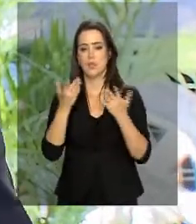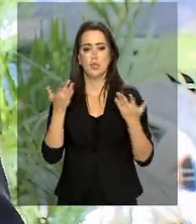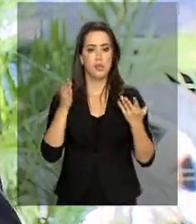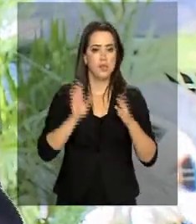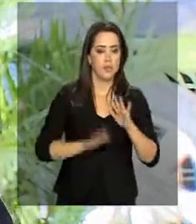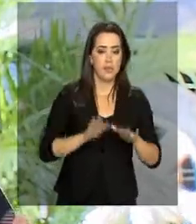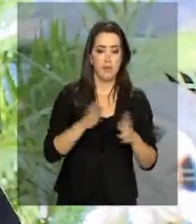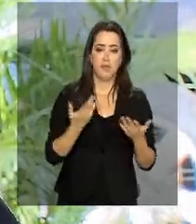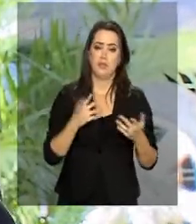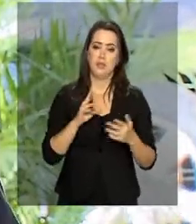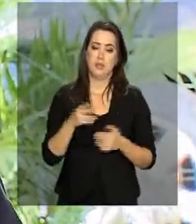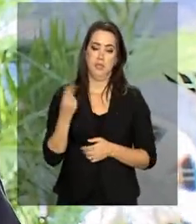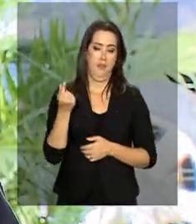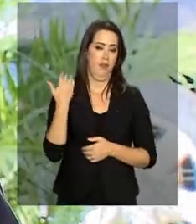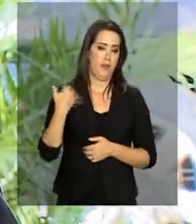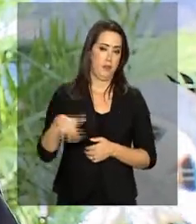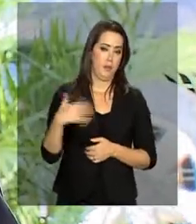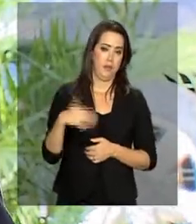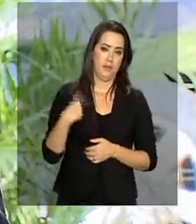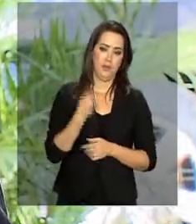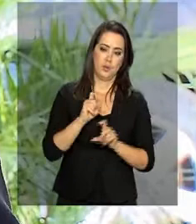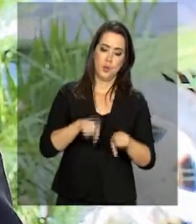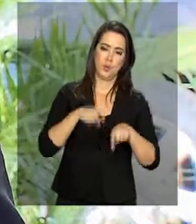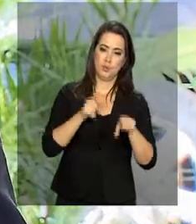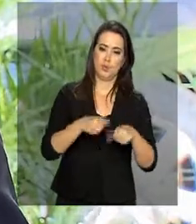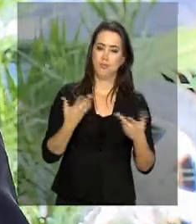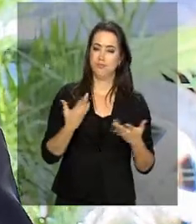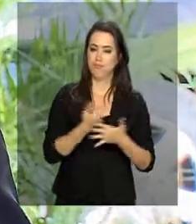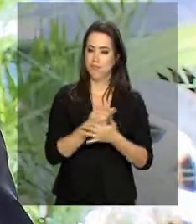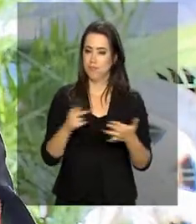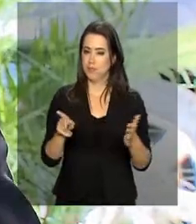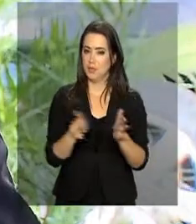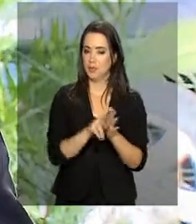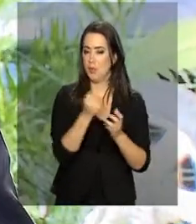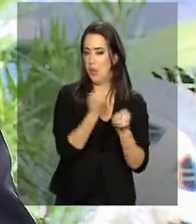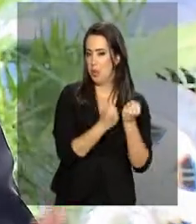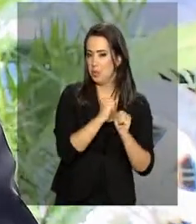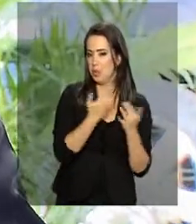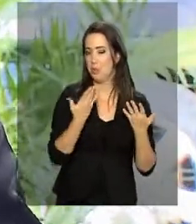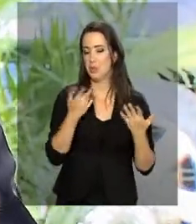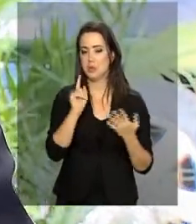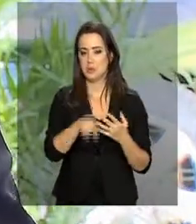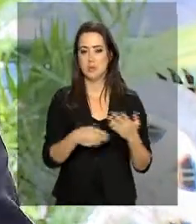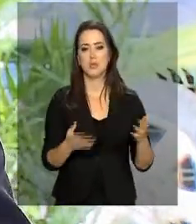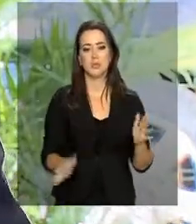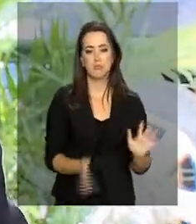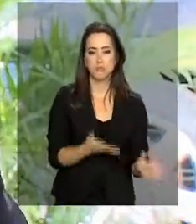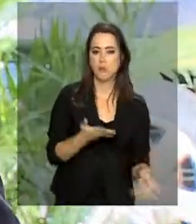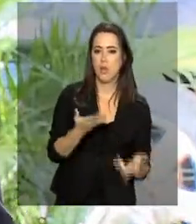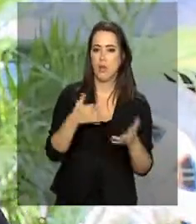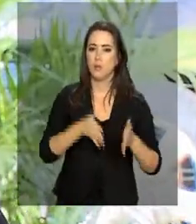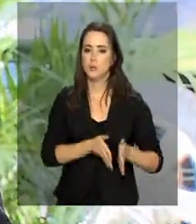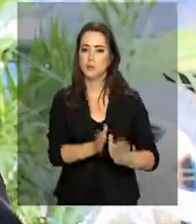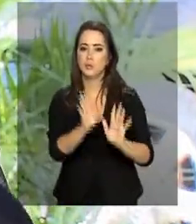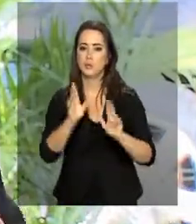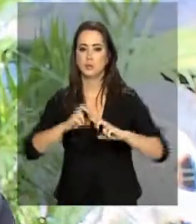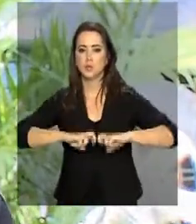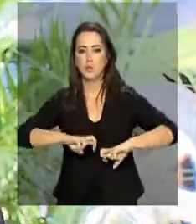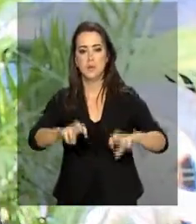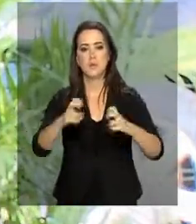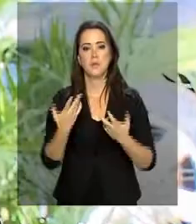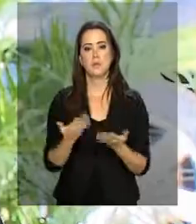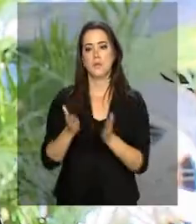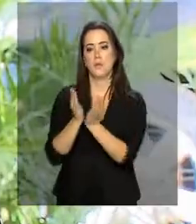acaba onerando o nosso produtor então é tocar os projetos de rodovias ferrovia rendimentos portuários